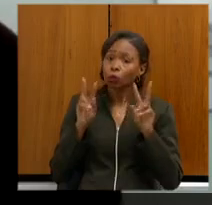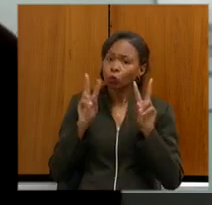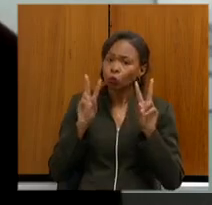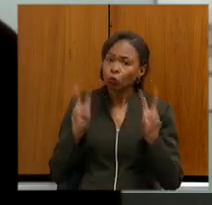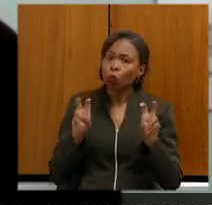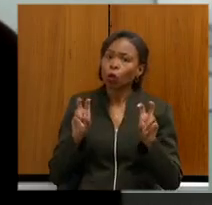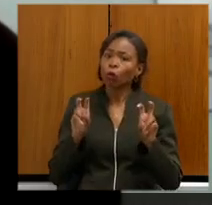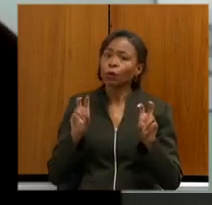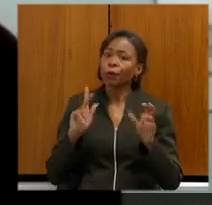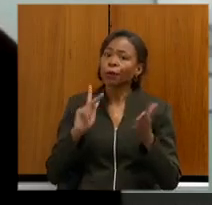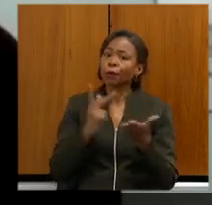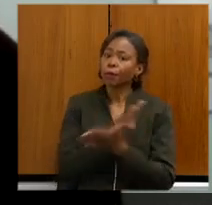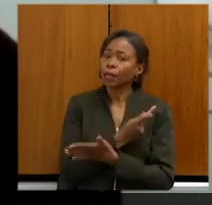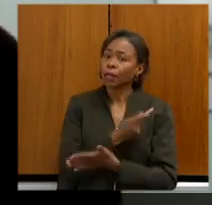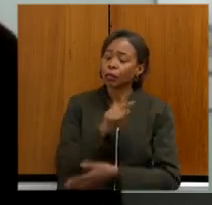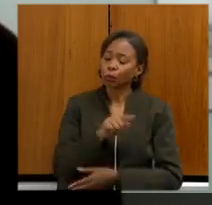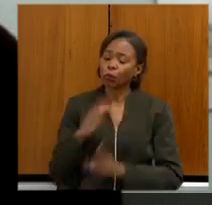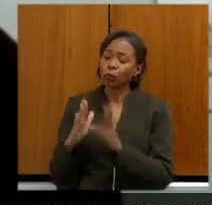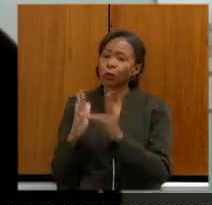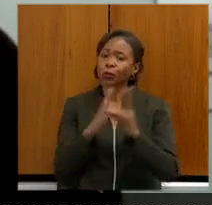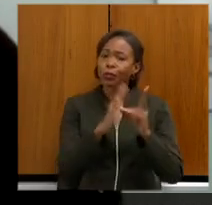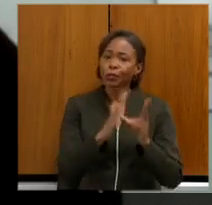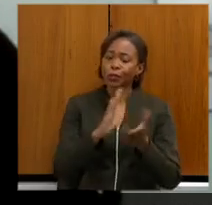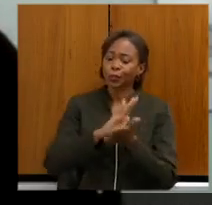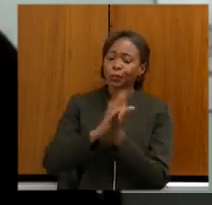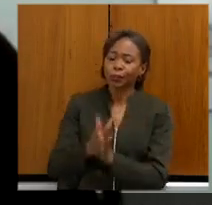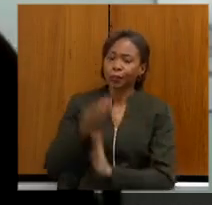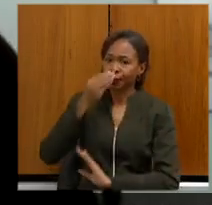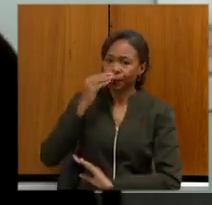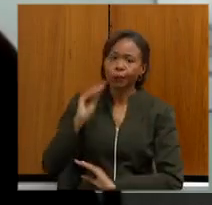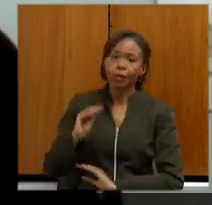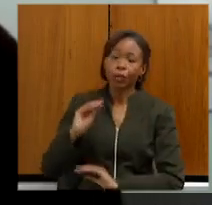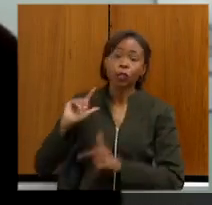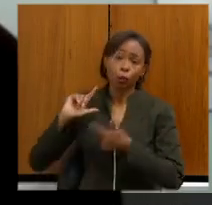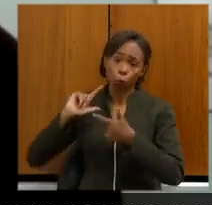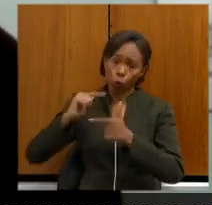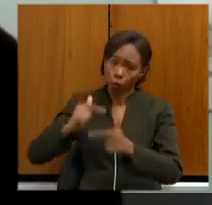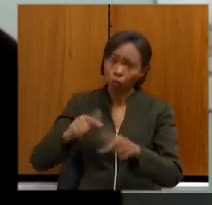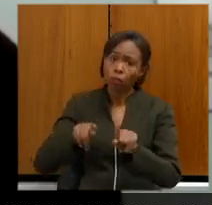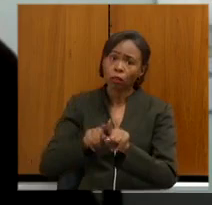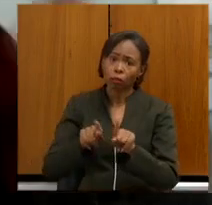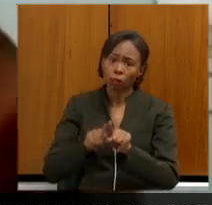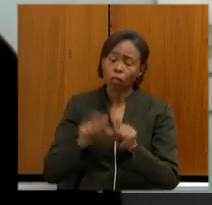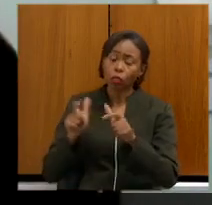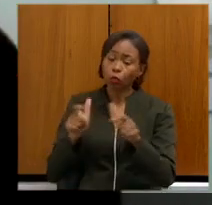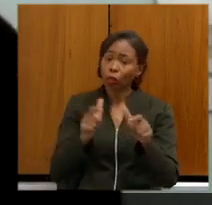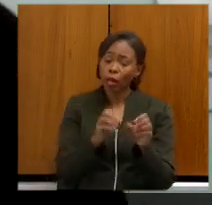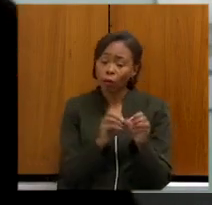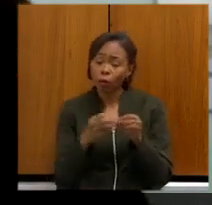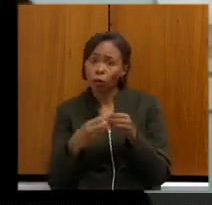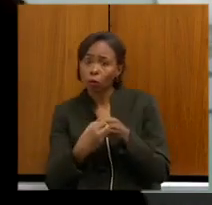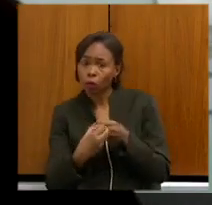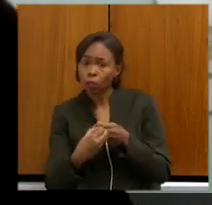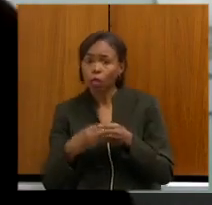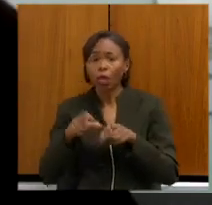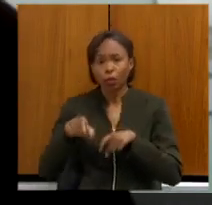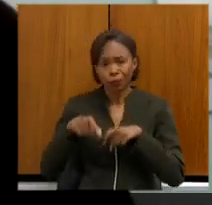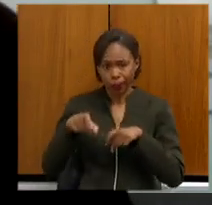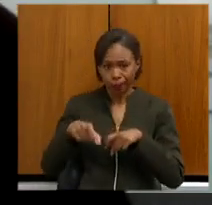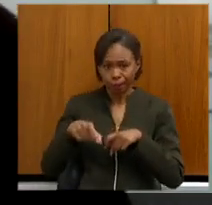indígenas e tradução e povos tradicionais a população urbana e Rural sem solução